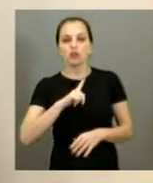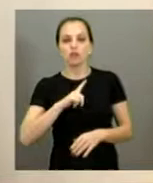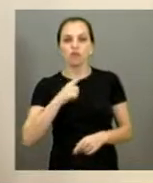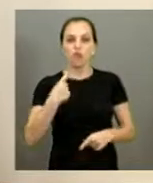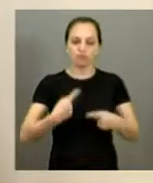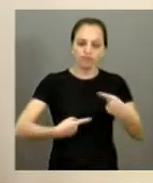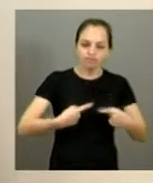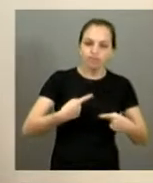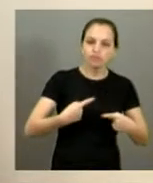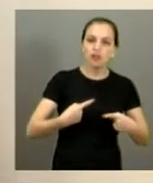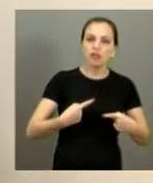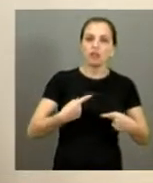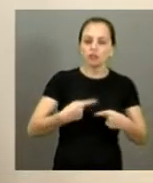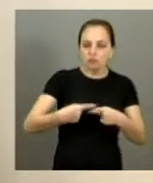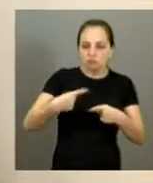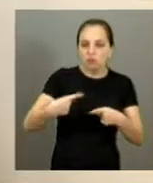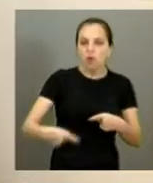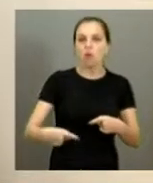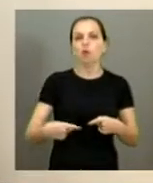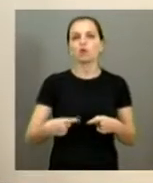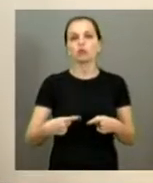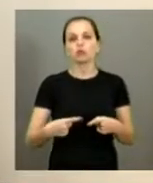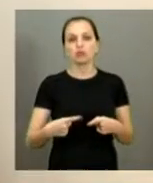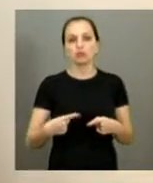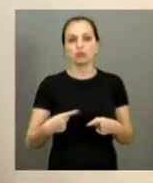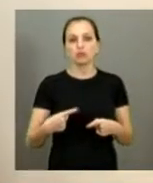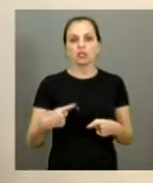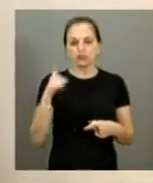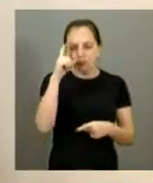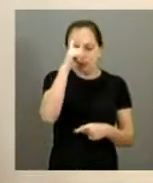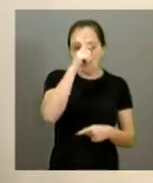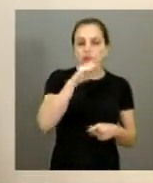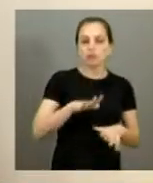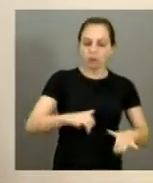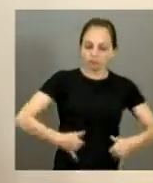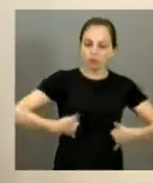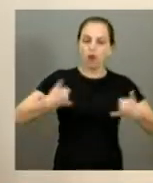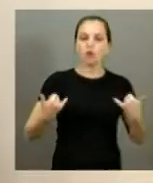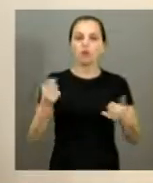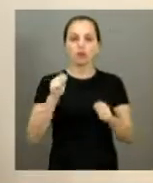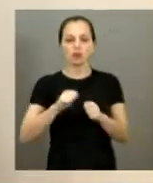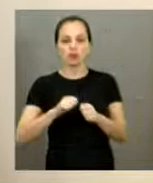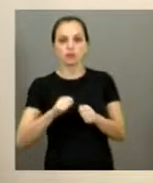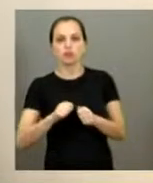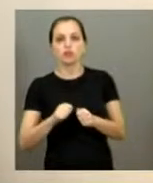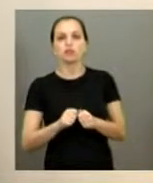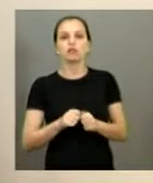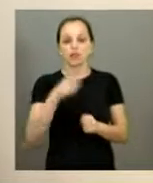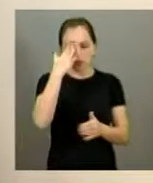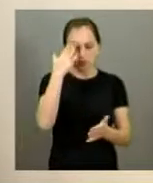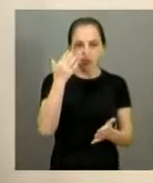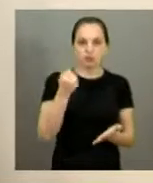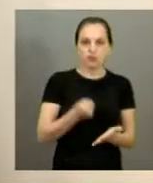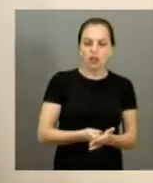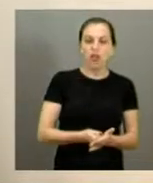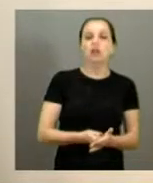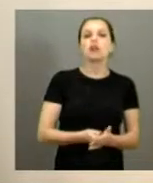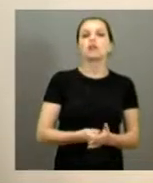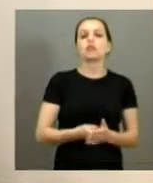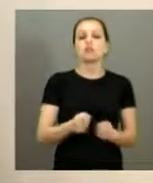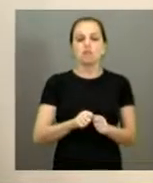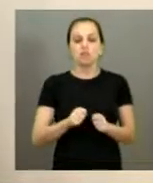disputa árdua mas que honraram o que fizeram independente do número de votos tenho certeza que fizeram o melhor né e